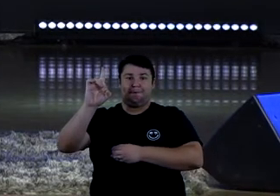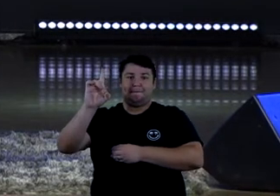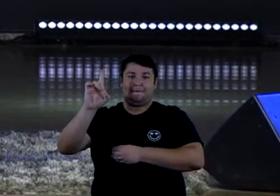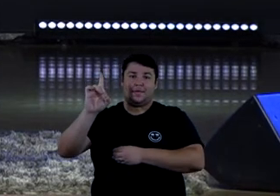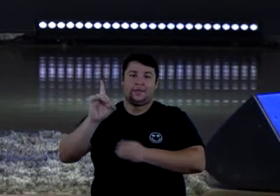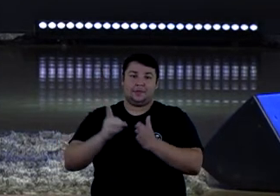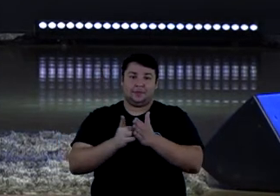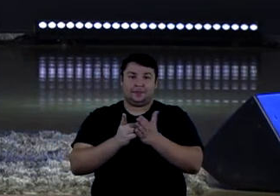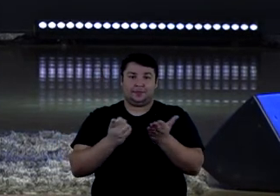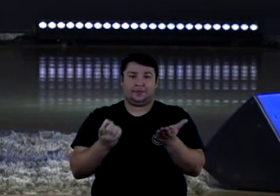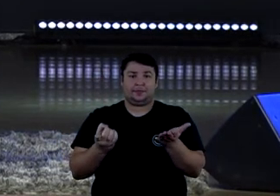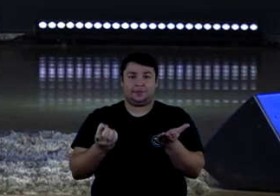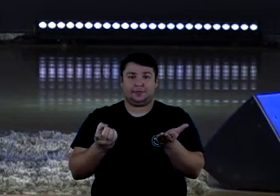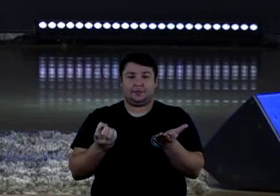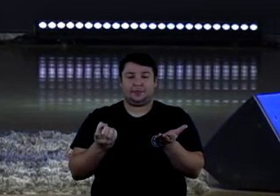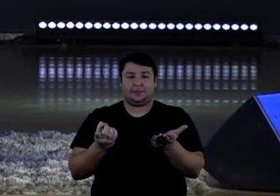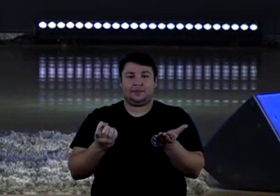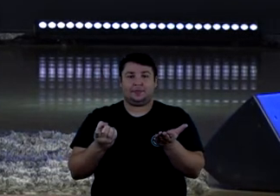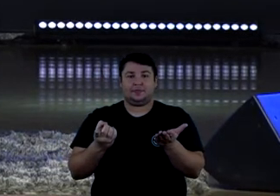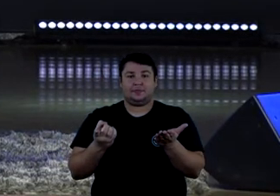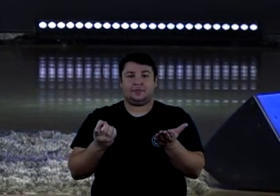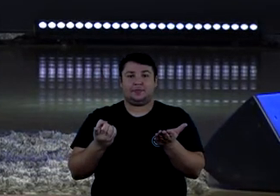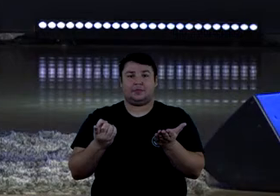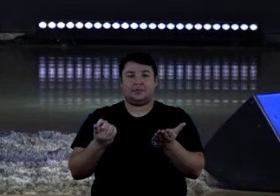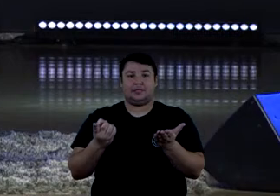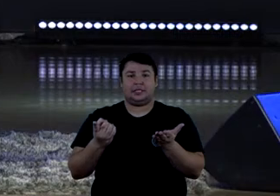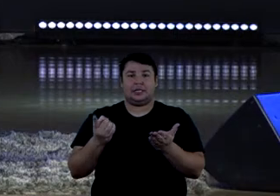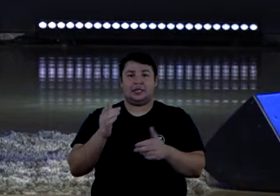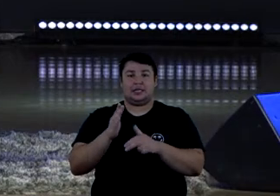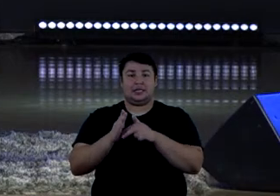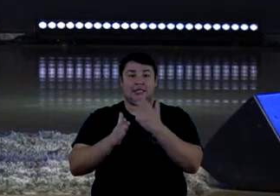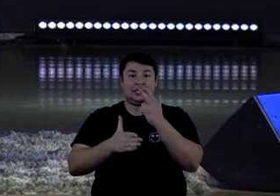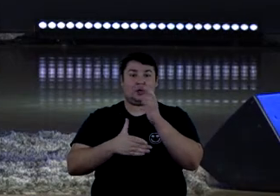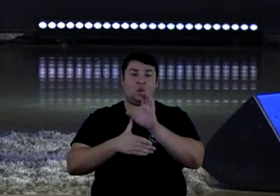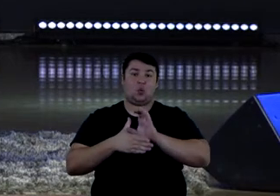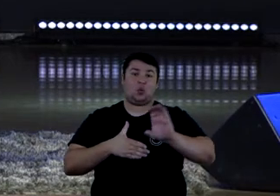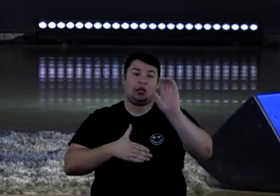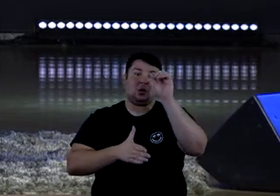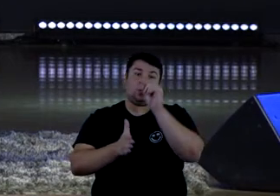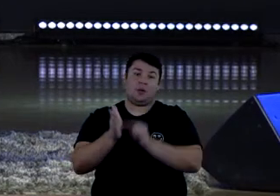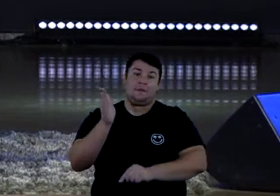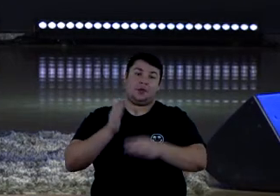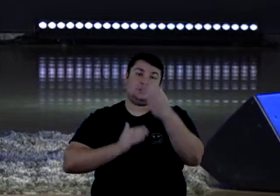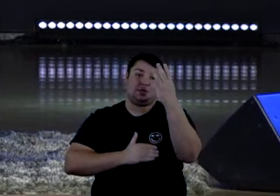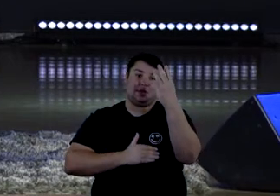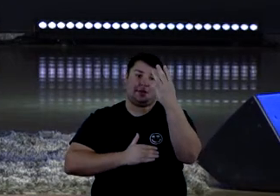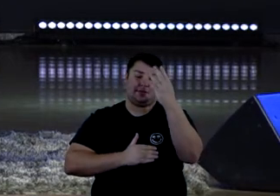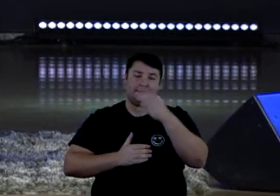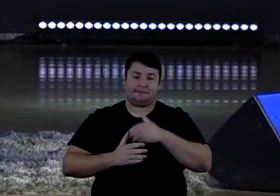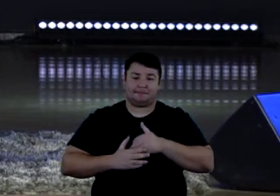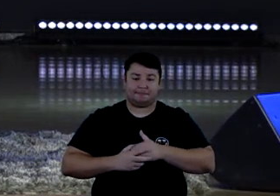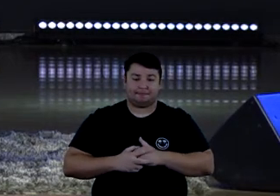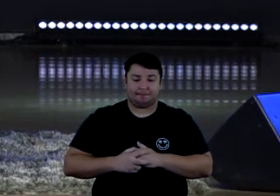Vamos abrir a palavra do Senhor em 2 Coríntios, capítulo 3.